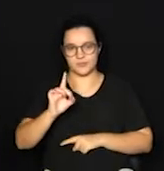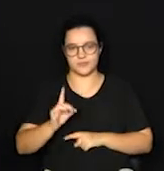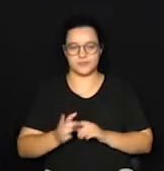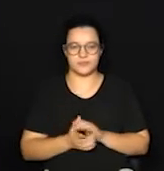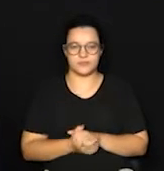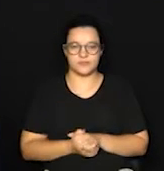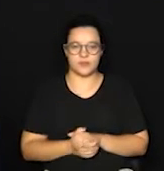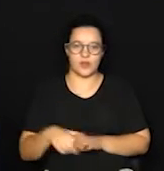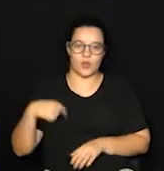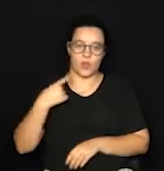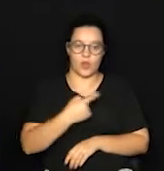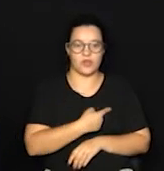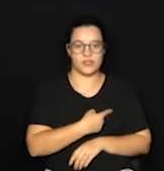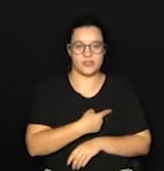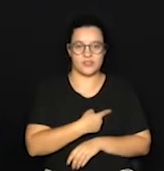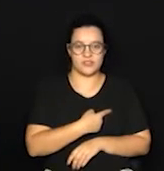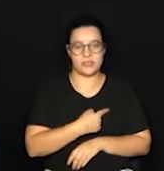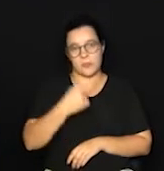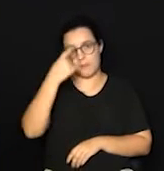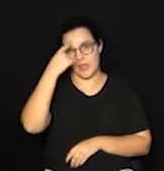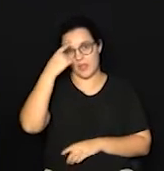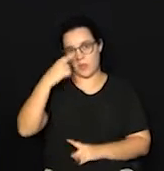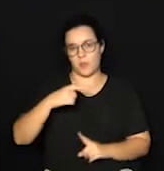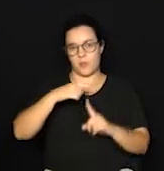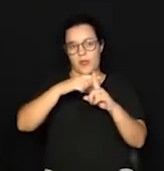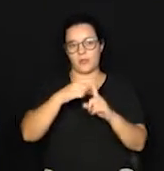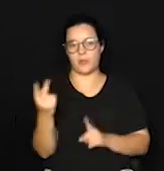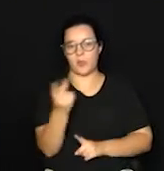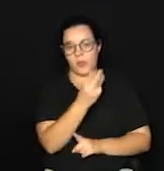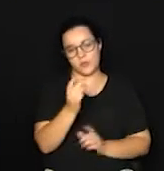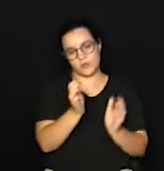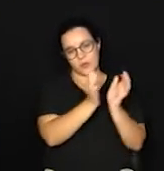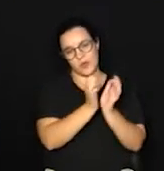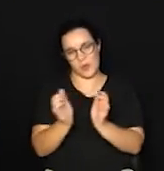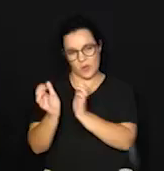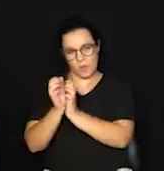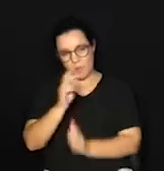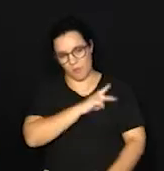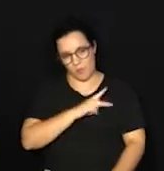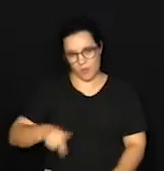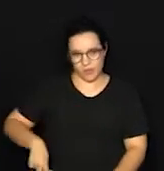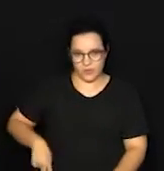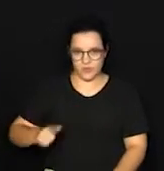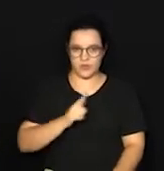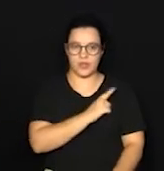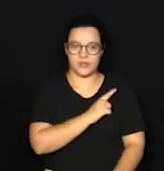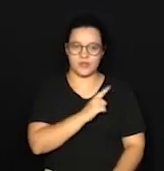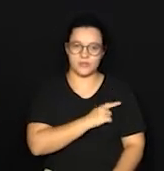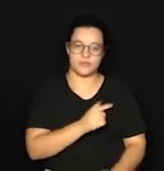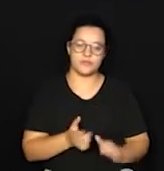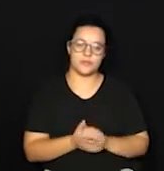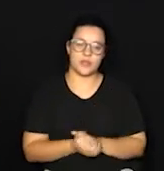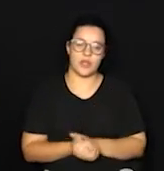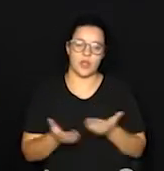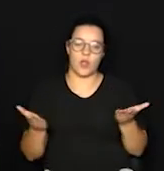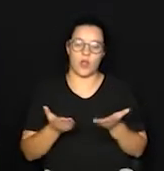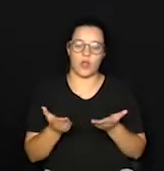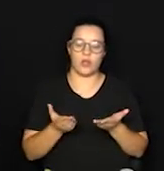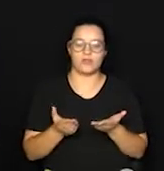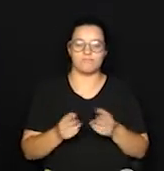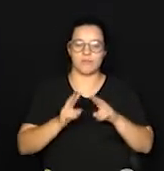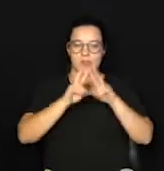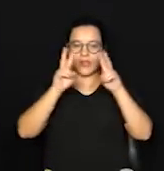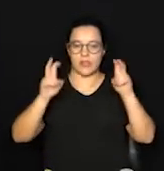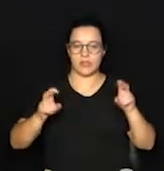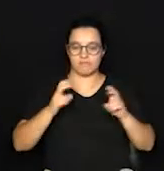então, nosso pensamento positivo às duas equipes. Com certeza, Mirna. Agora a gente vai falar um pouquinho da abertura de um